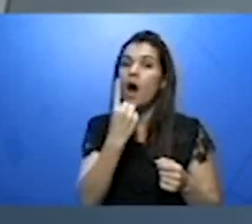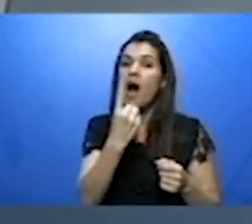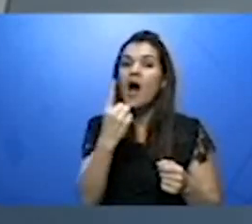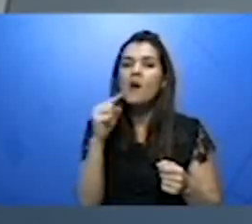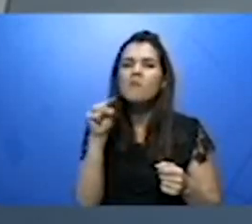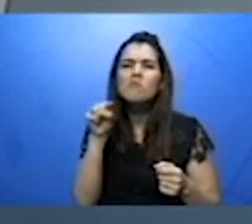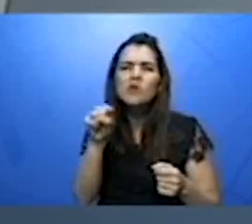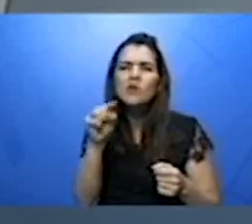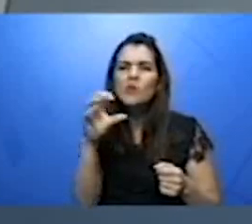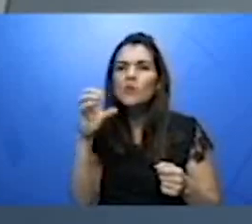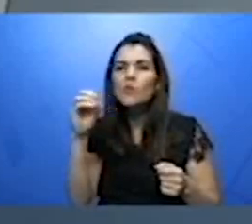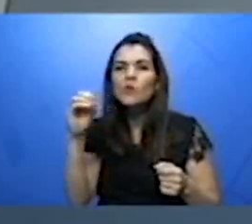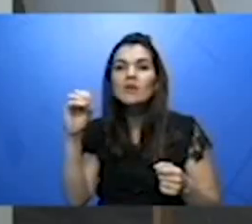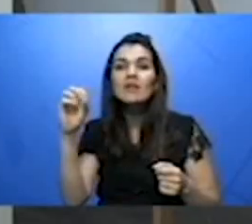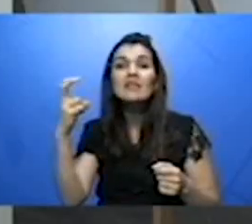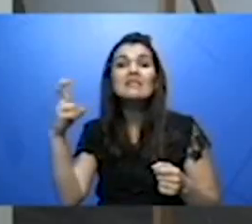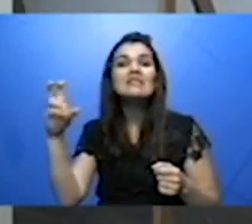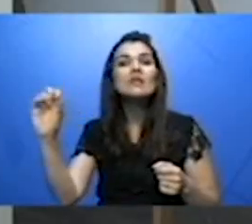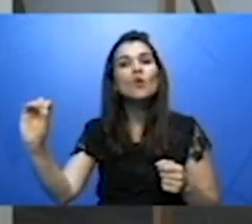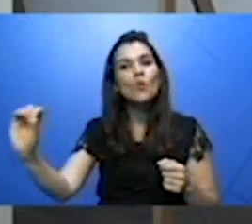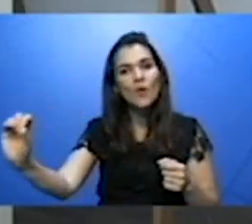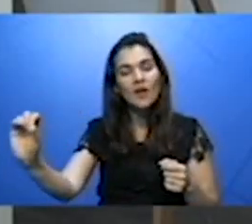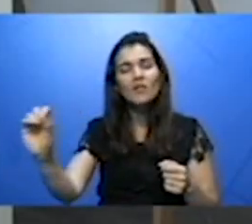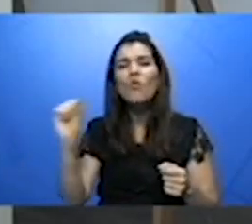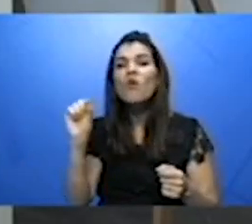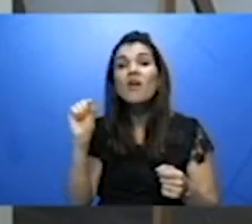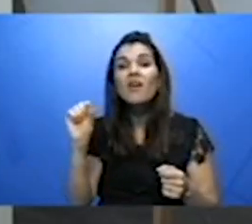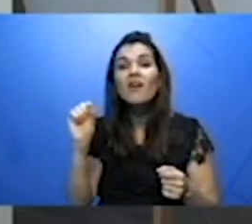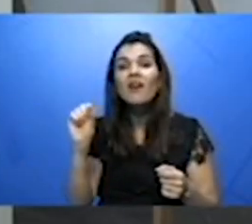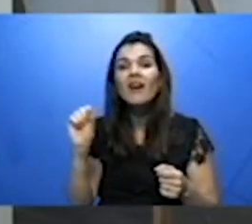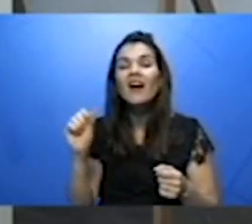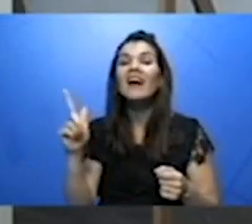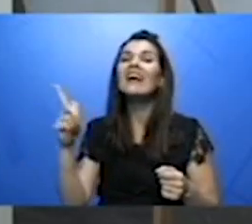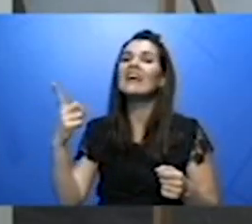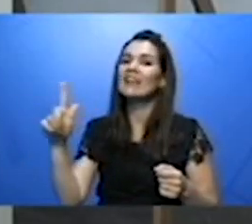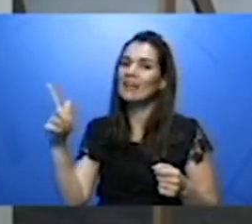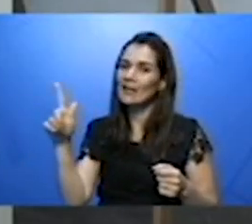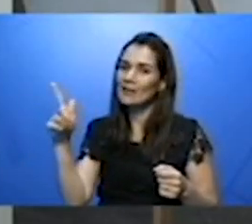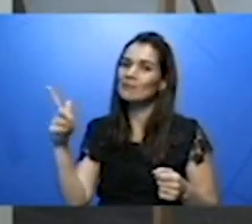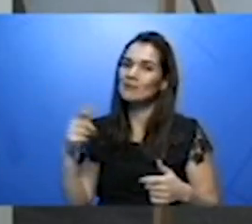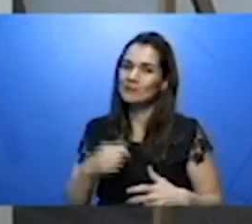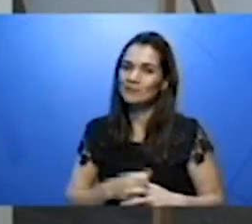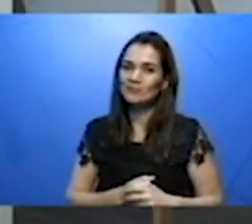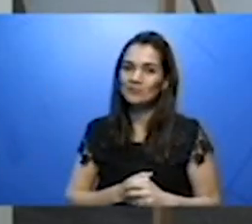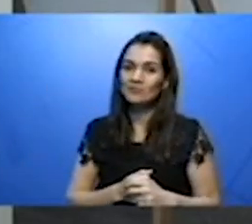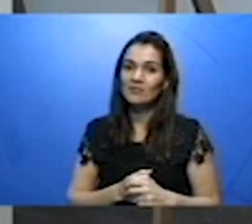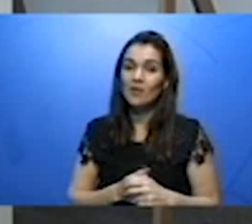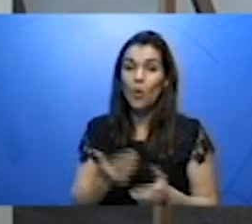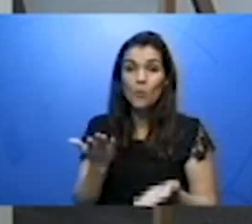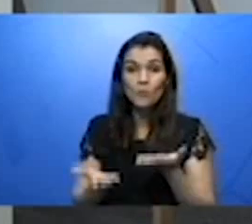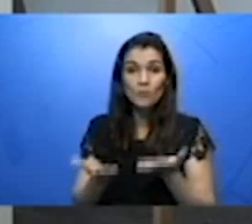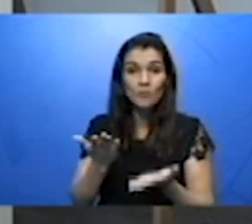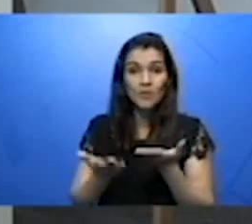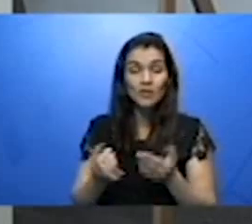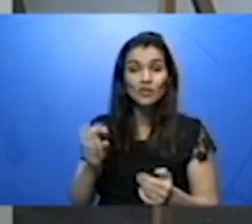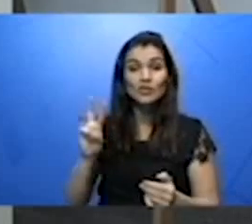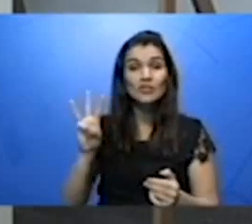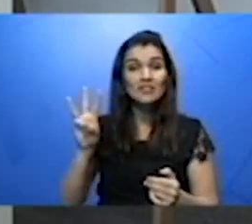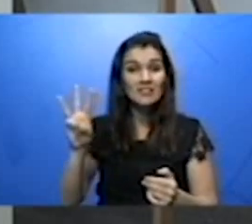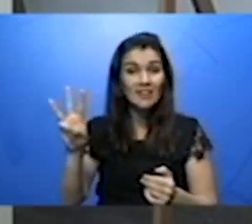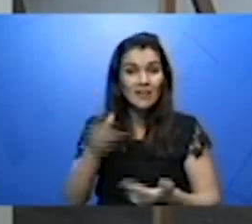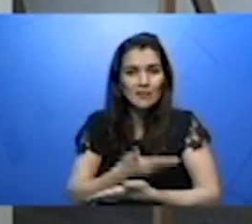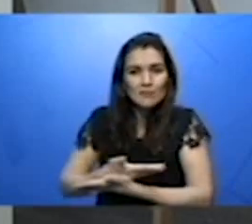1.050 1050 o que 1050 gramas descobriu o peso de que de três